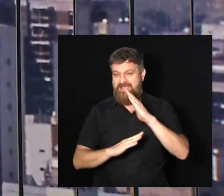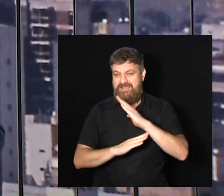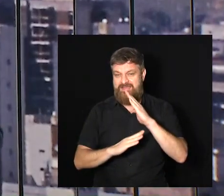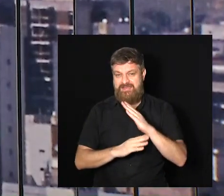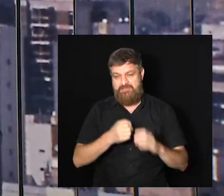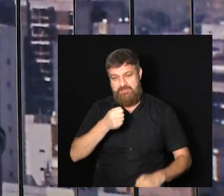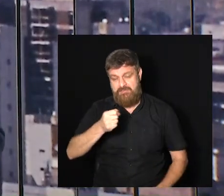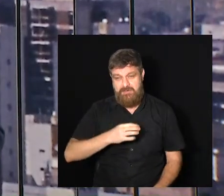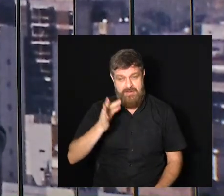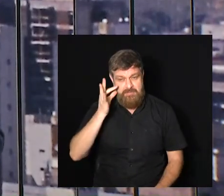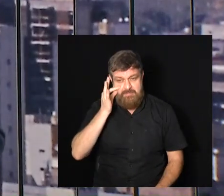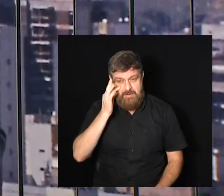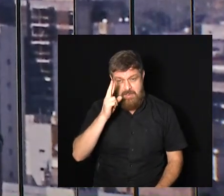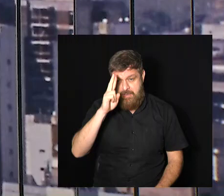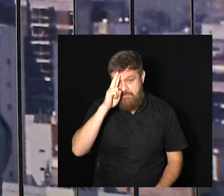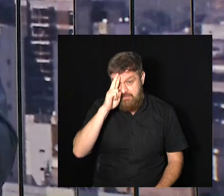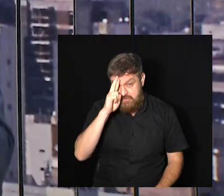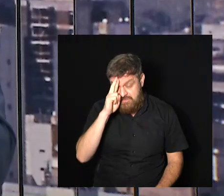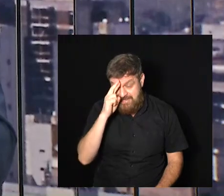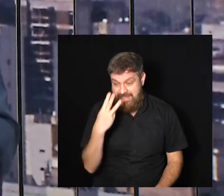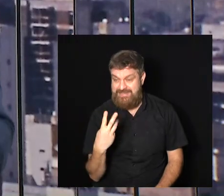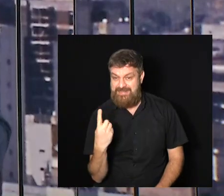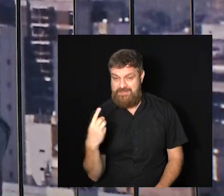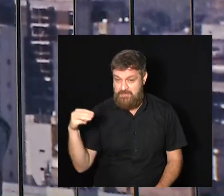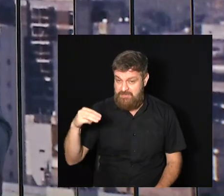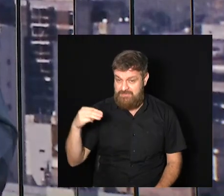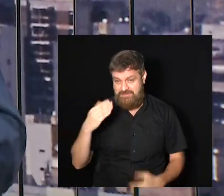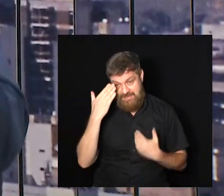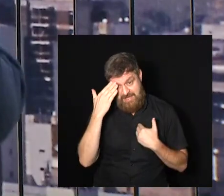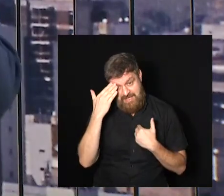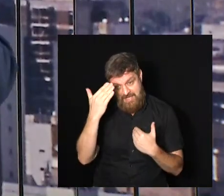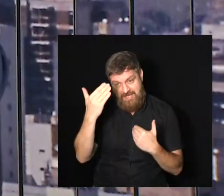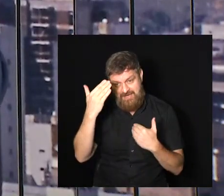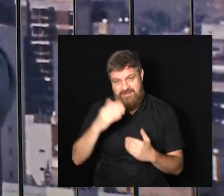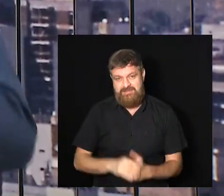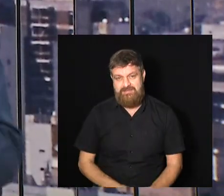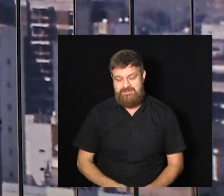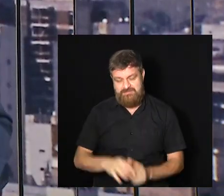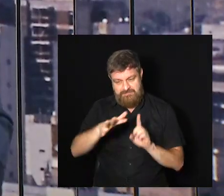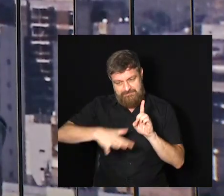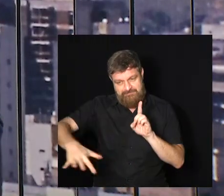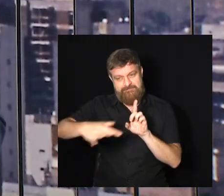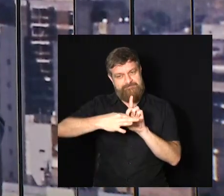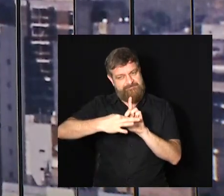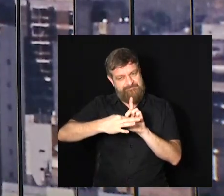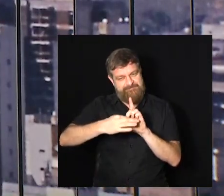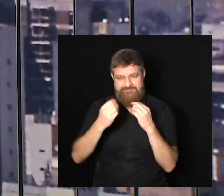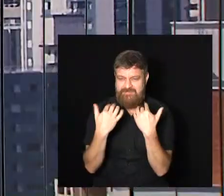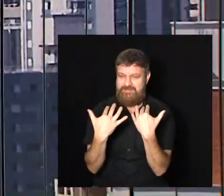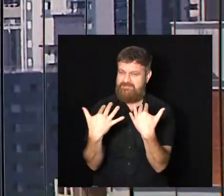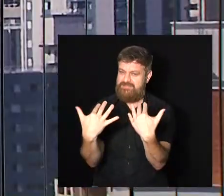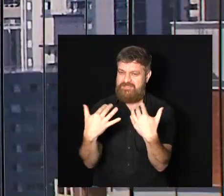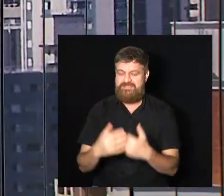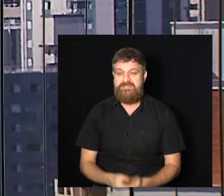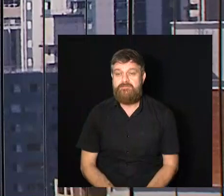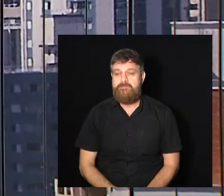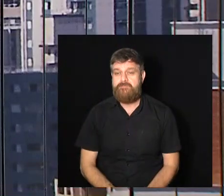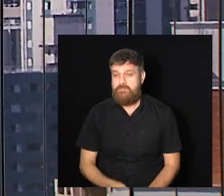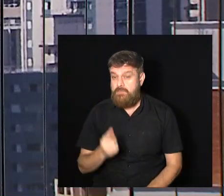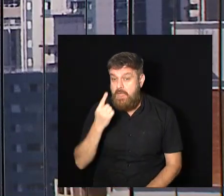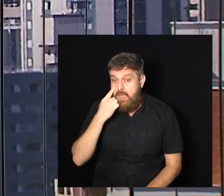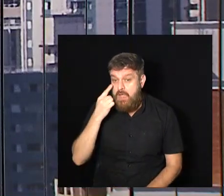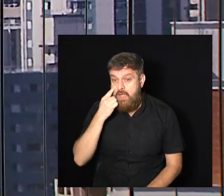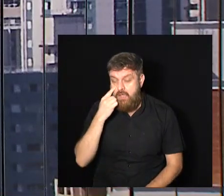vivo, 12h31 agora. Quero agradecer desde já a sua companhia e audiência.